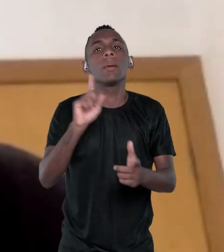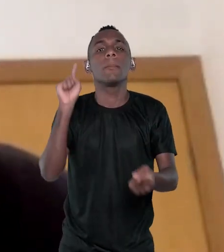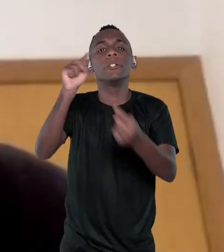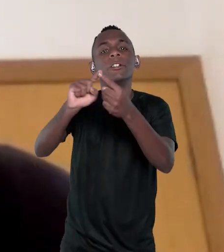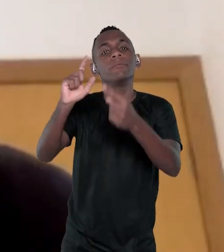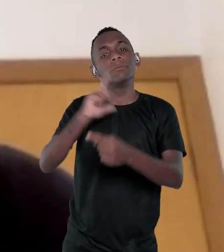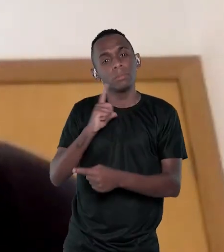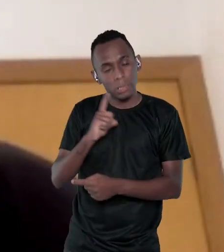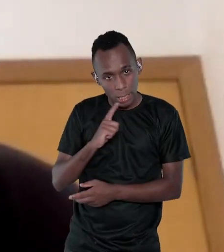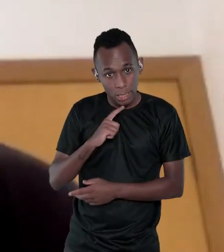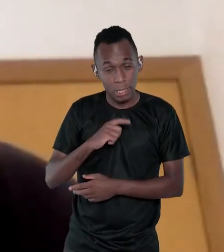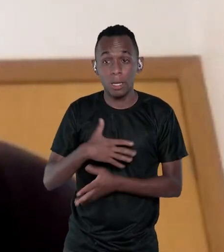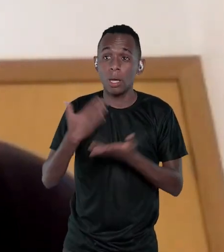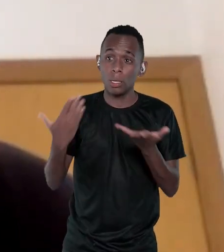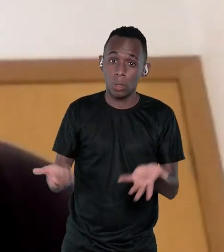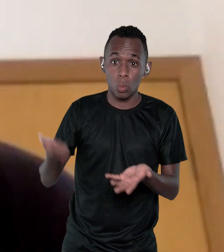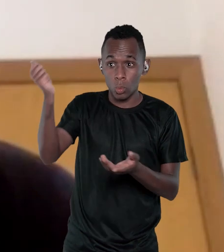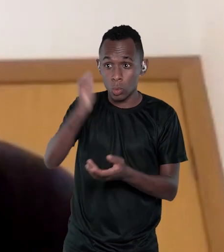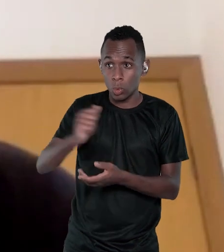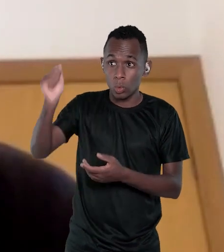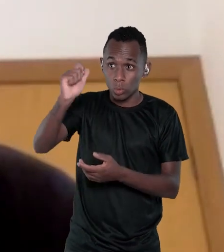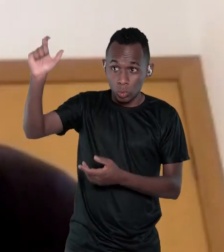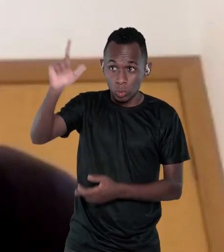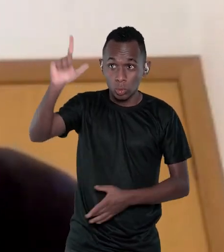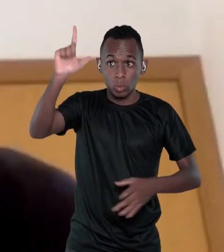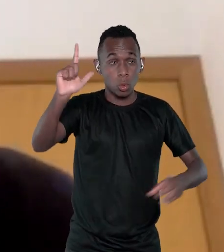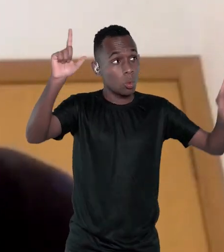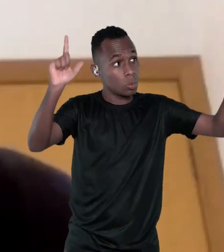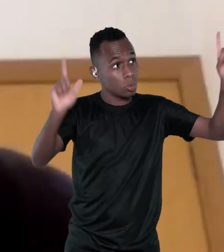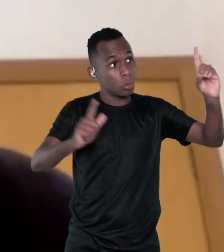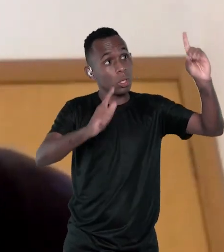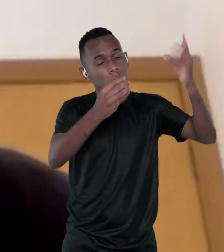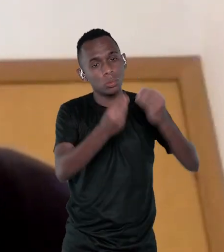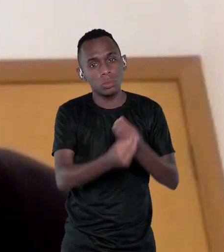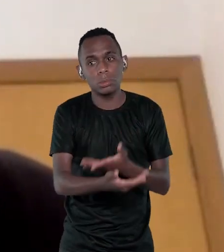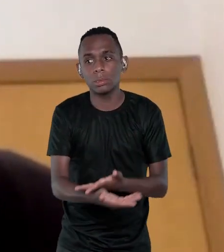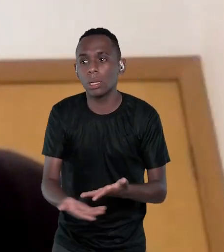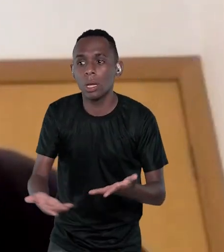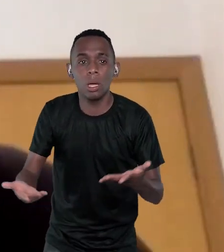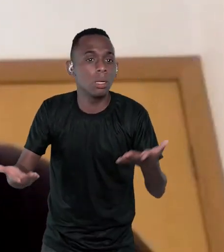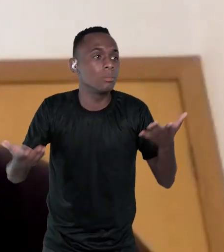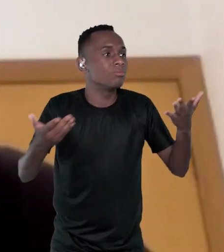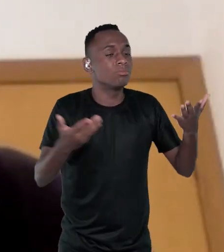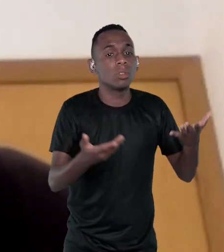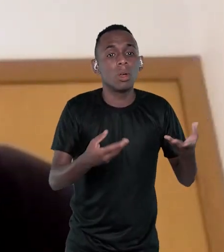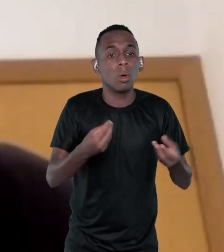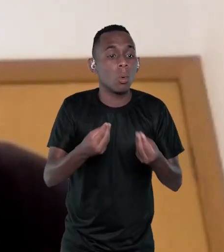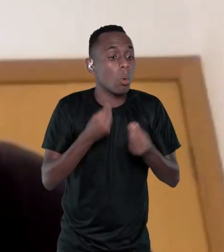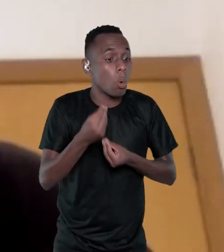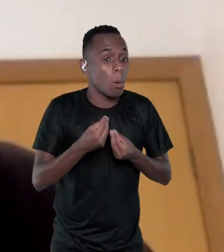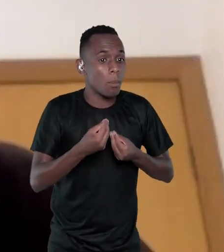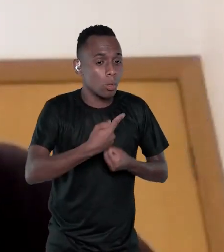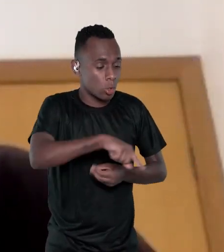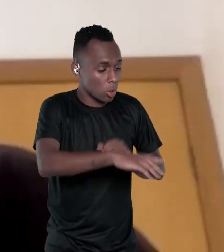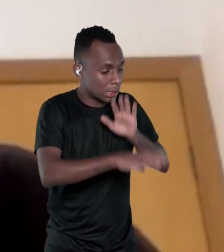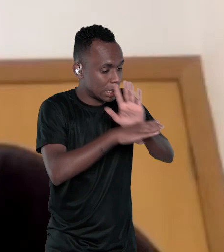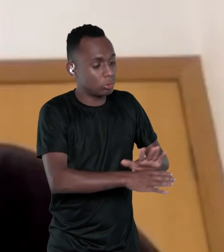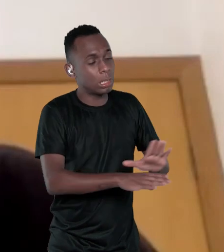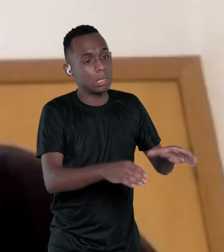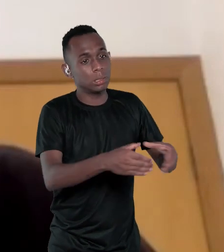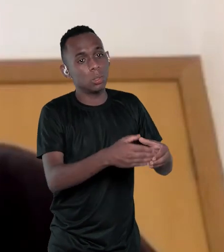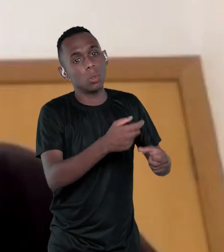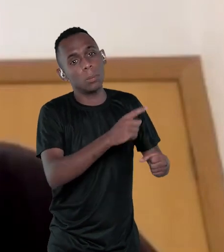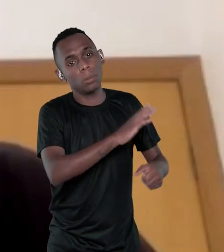raiz irrequieta, a cata de um lugar ao sol. O sol, Deus já